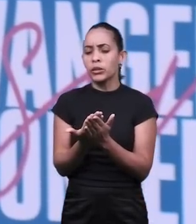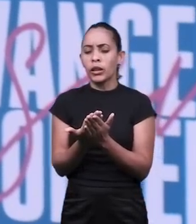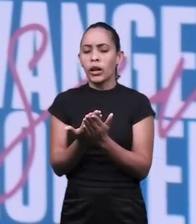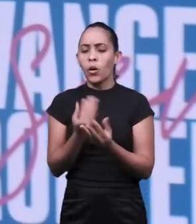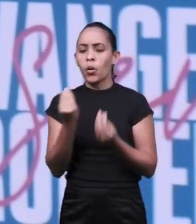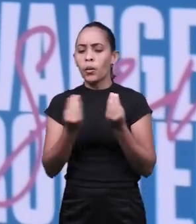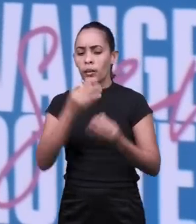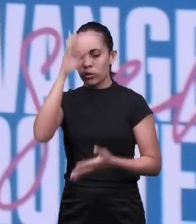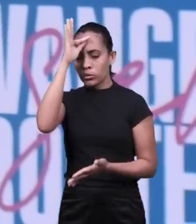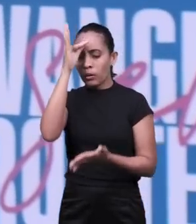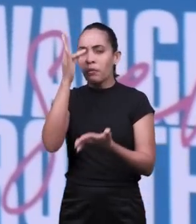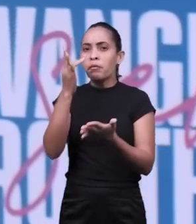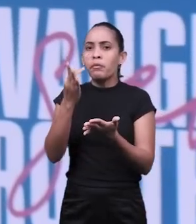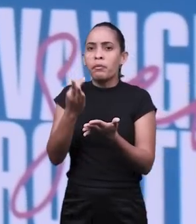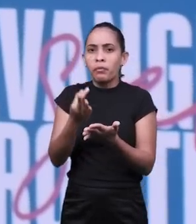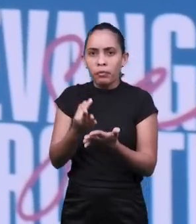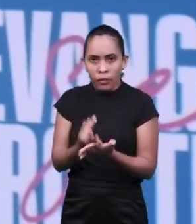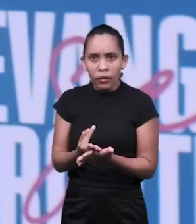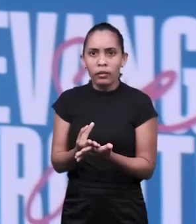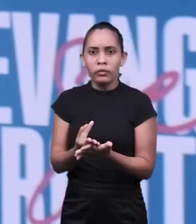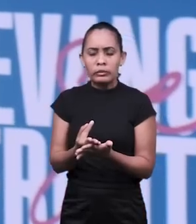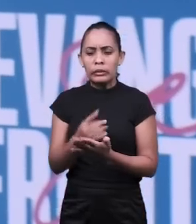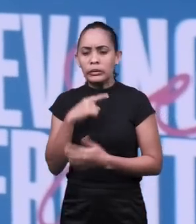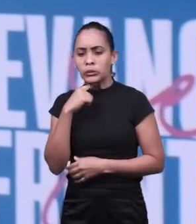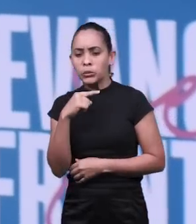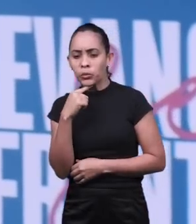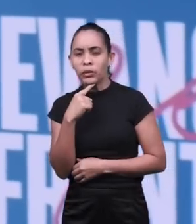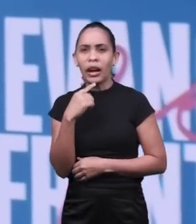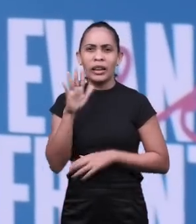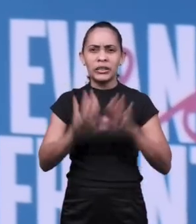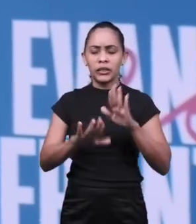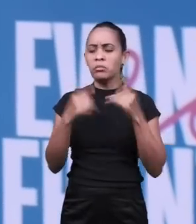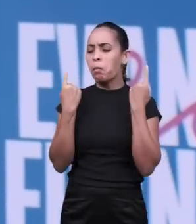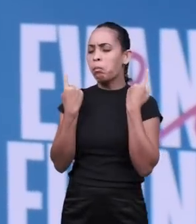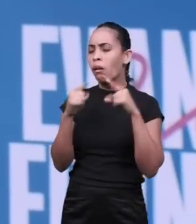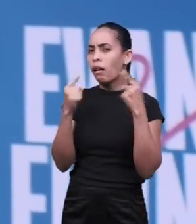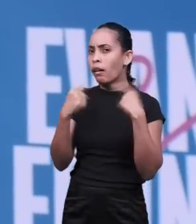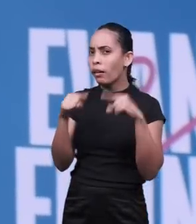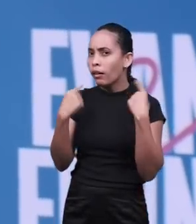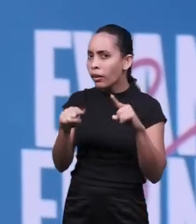seu comportamento, a sua forma de vida é até mesmo às vezes criticada.